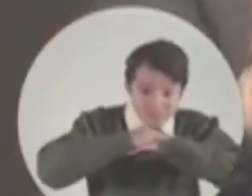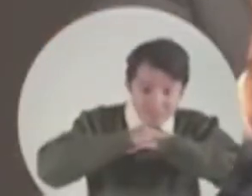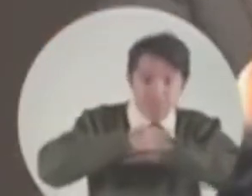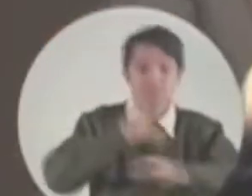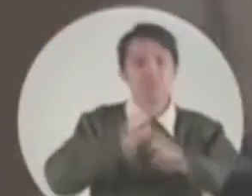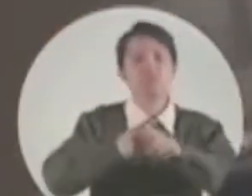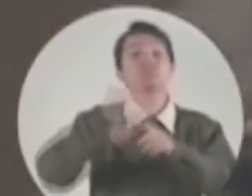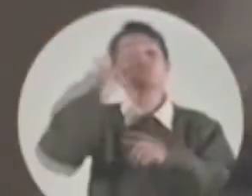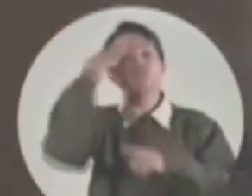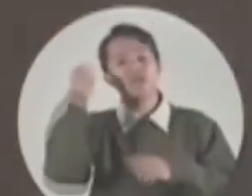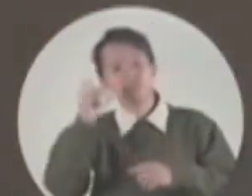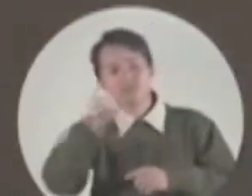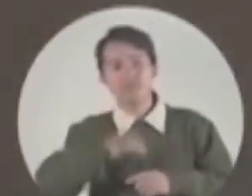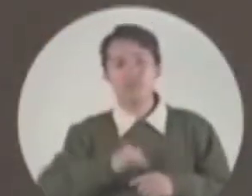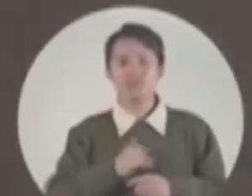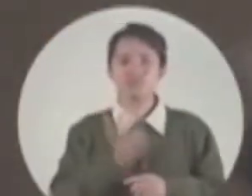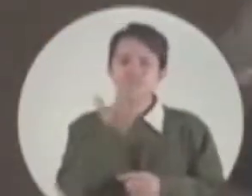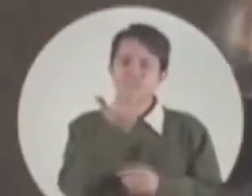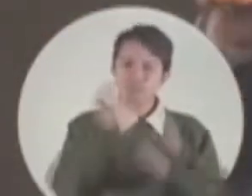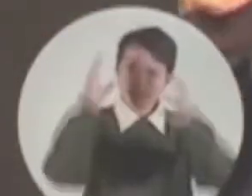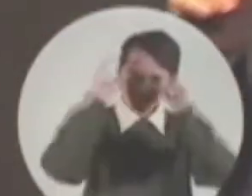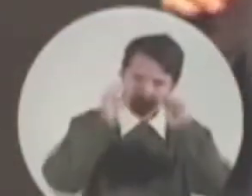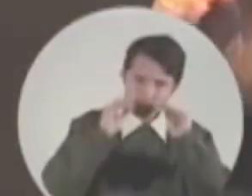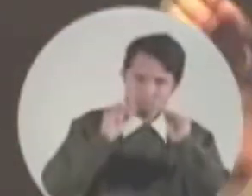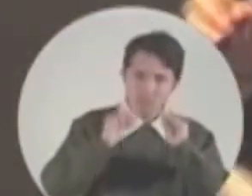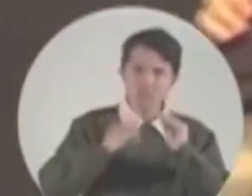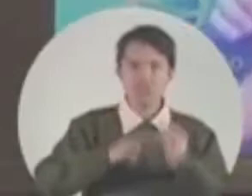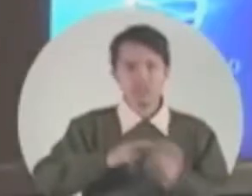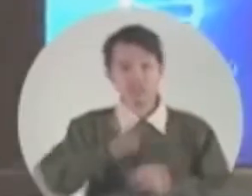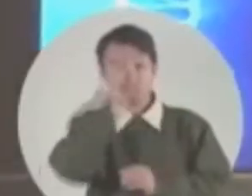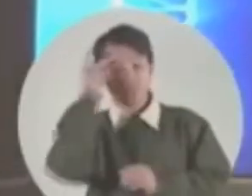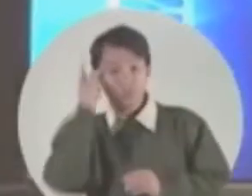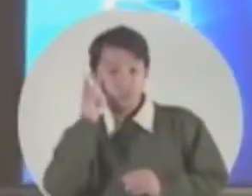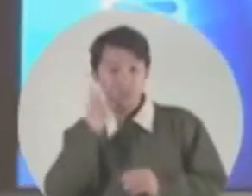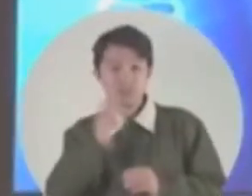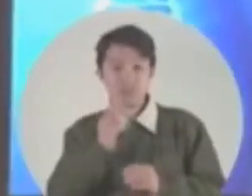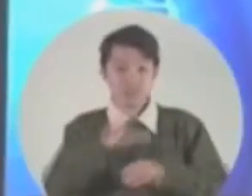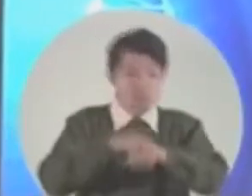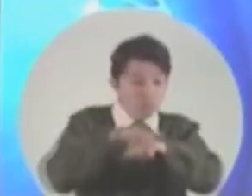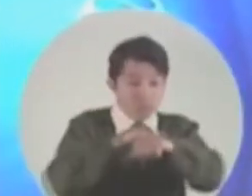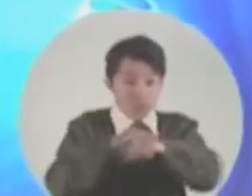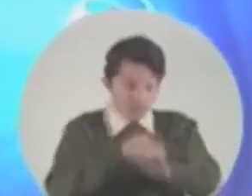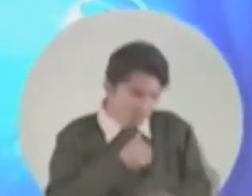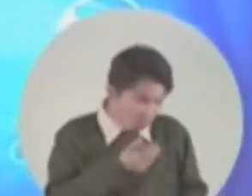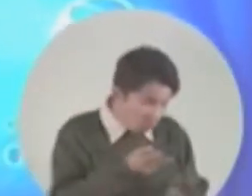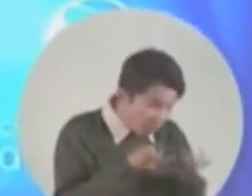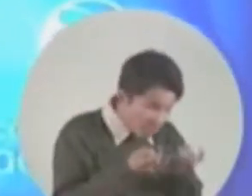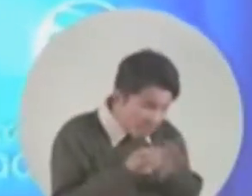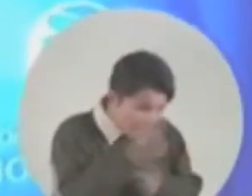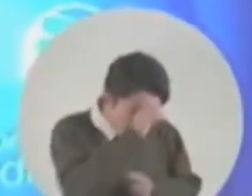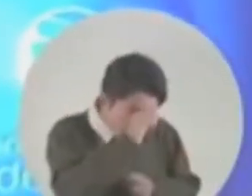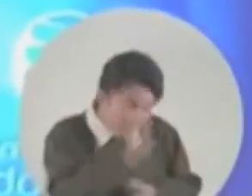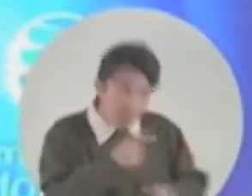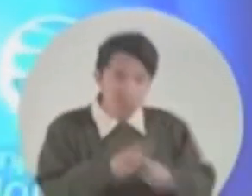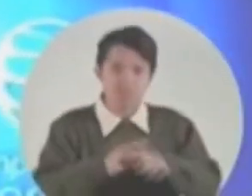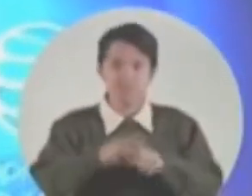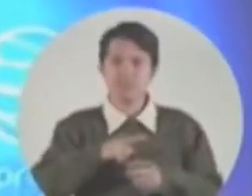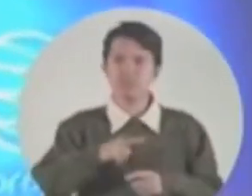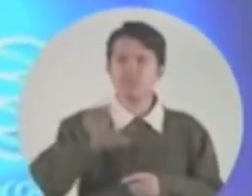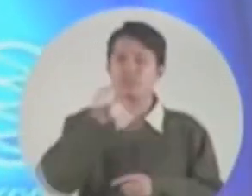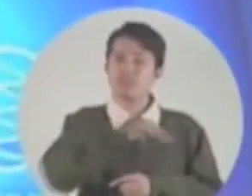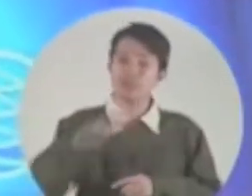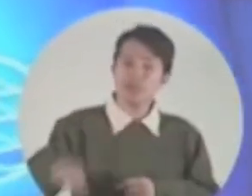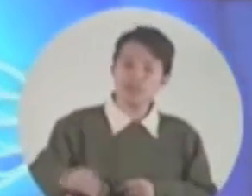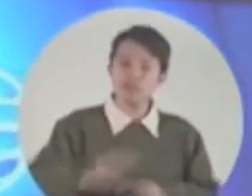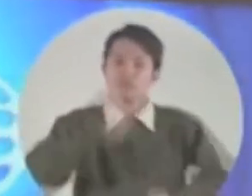jantarem. Porque eles sabiam que durante o jantar eles iriam conversar, e aquele mestre iria